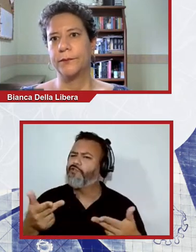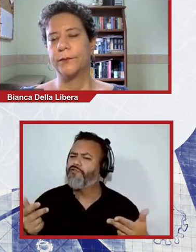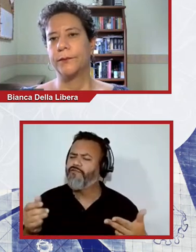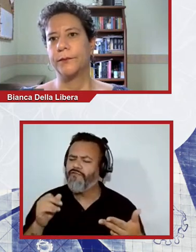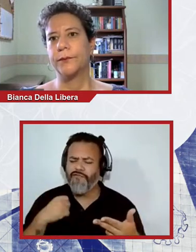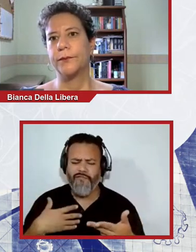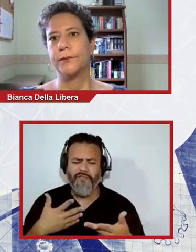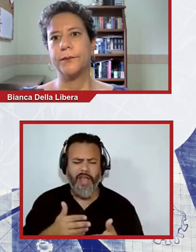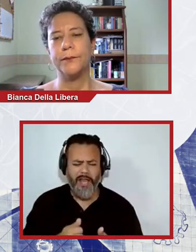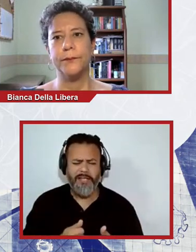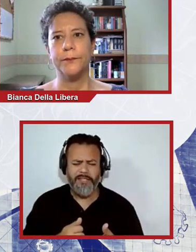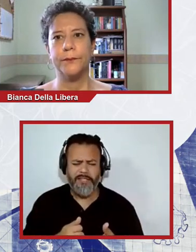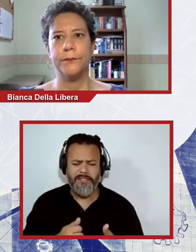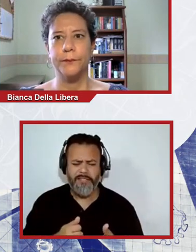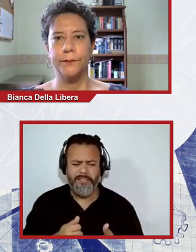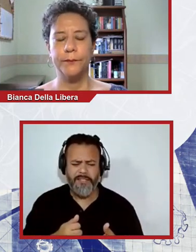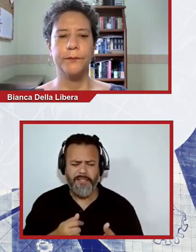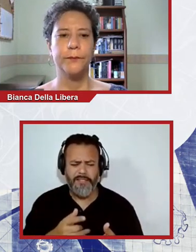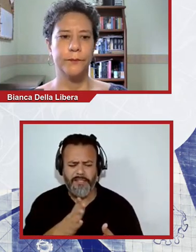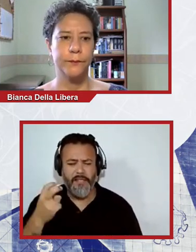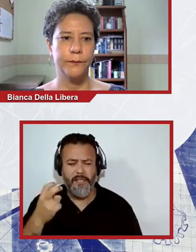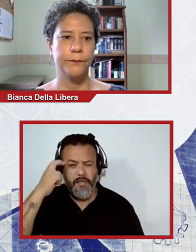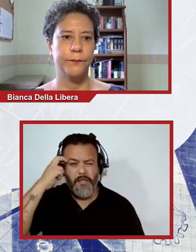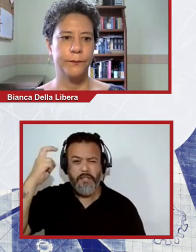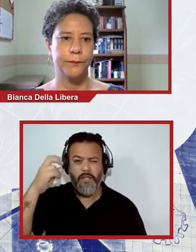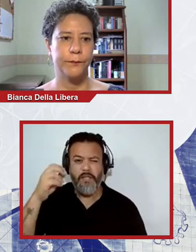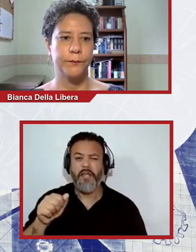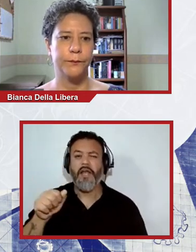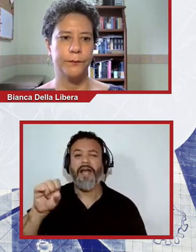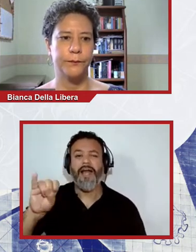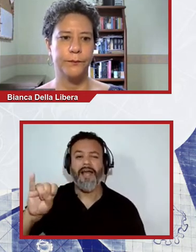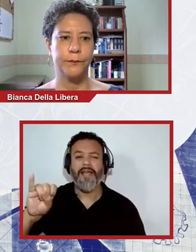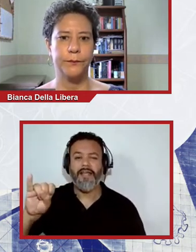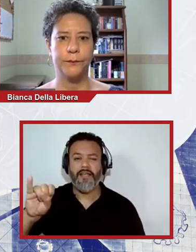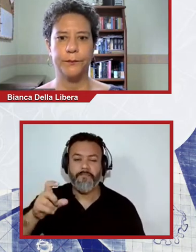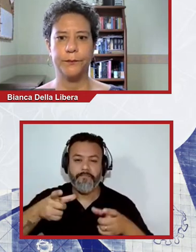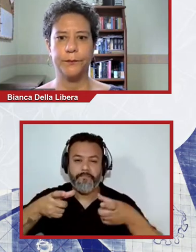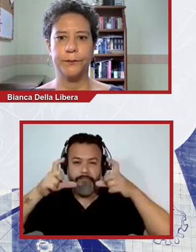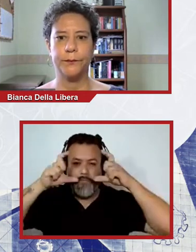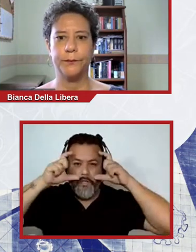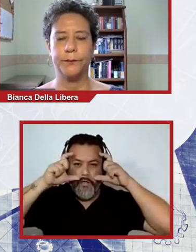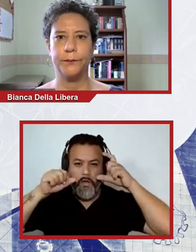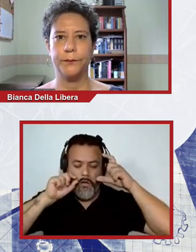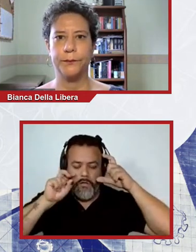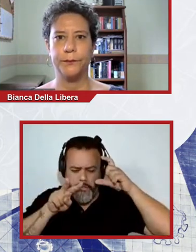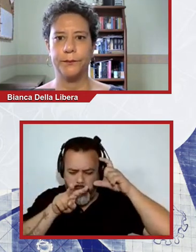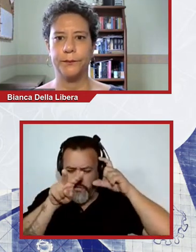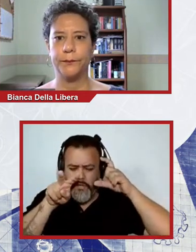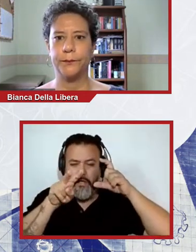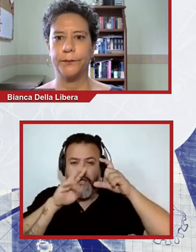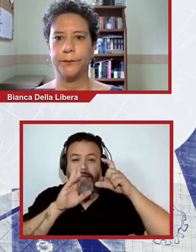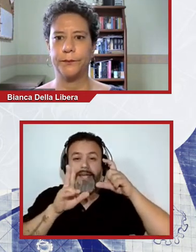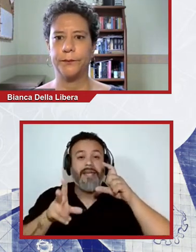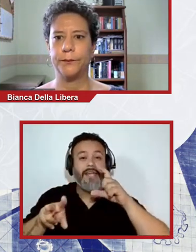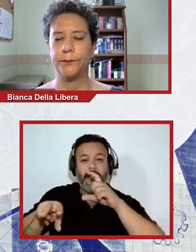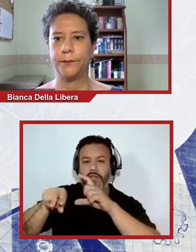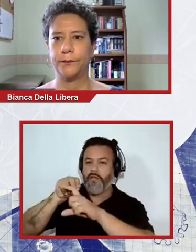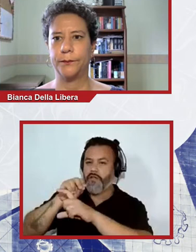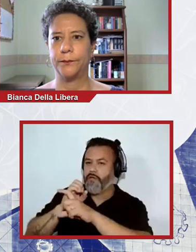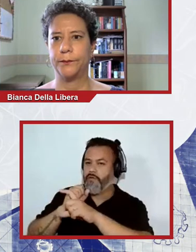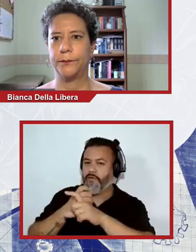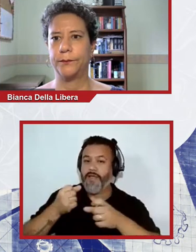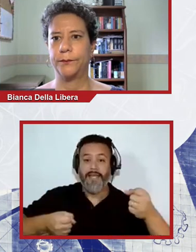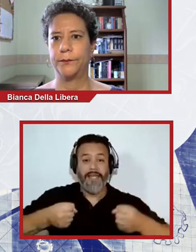artificial, óculos que reconhecem um texto, bengalas eletrônicas, carros que dirigem